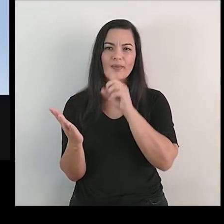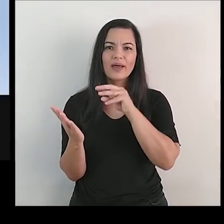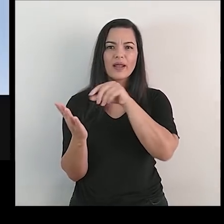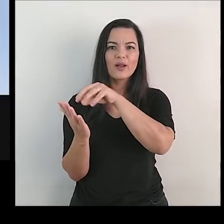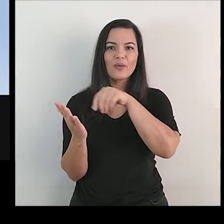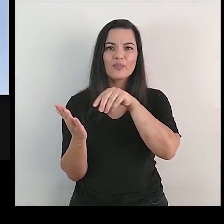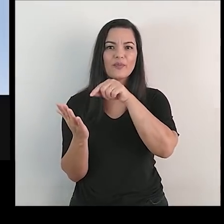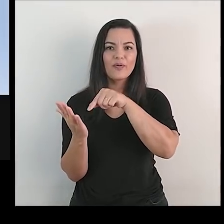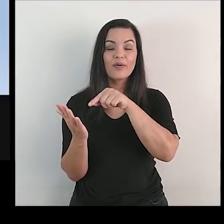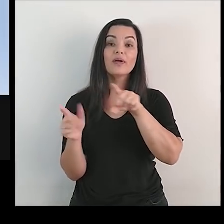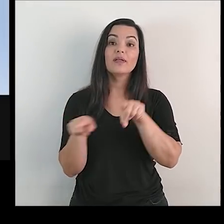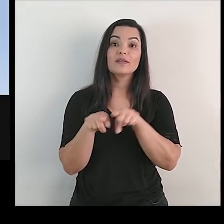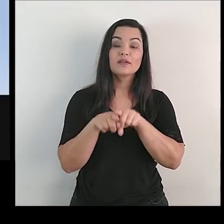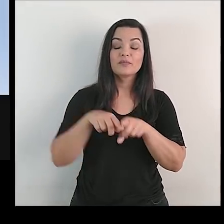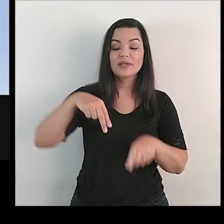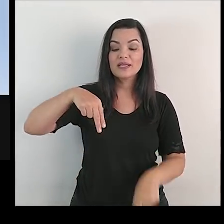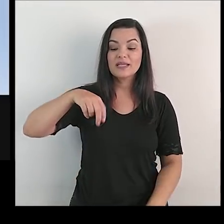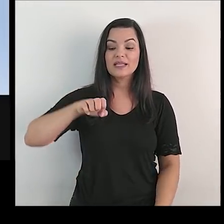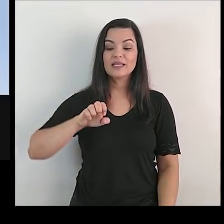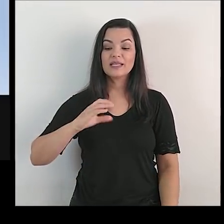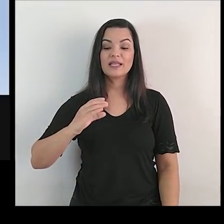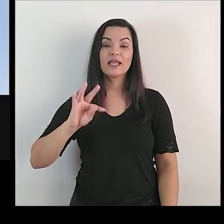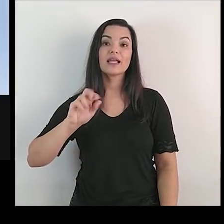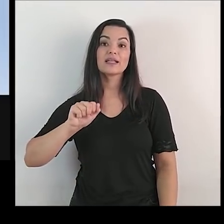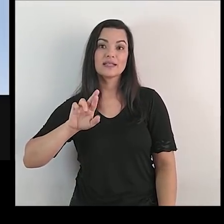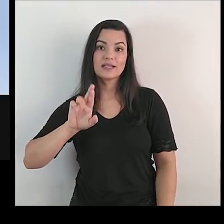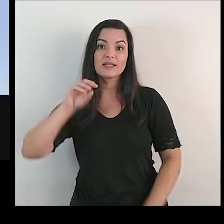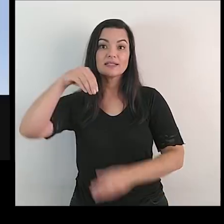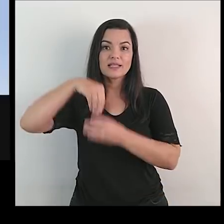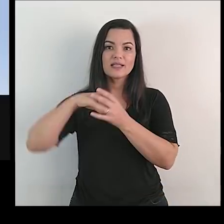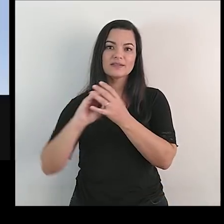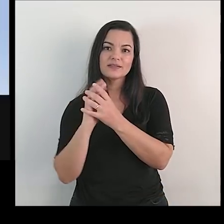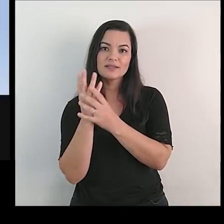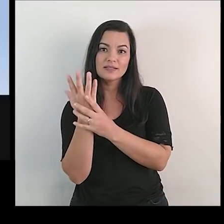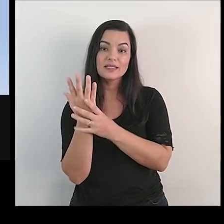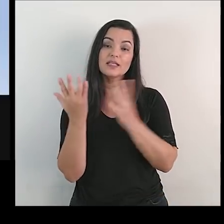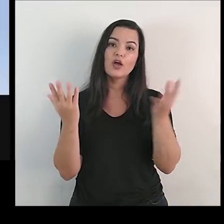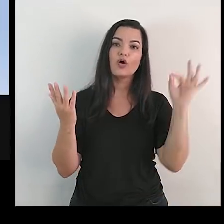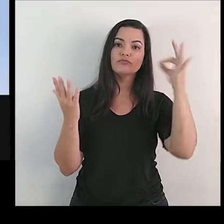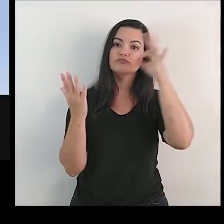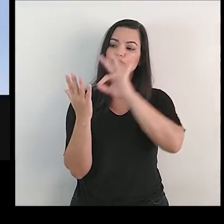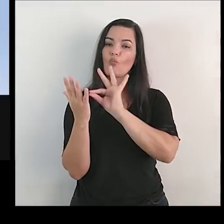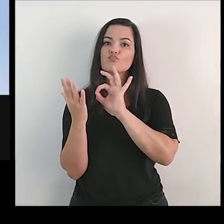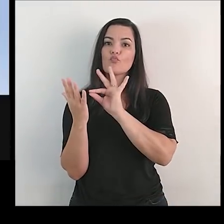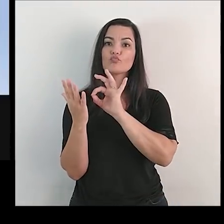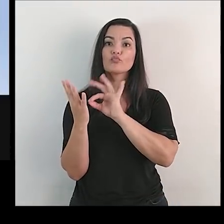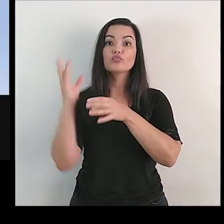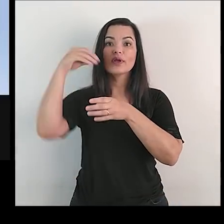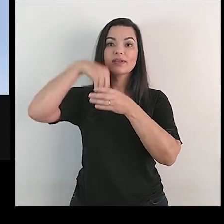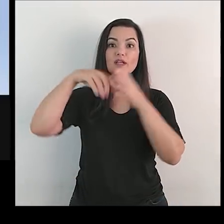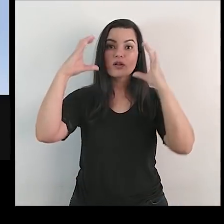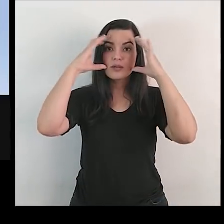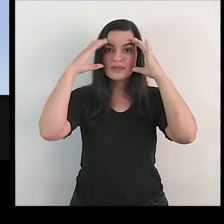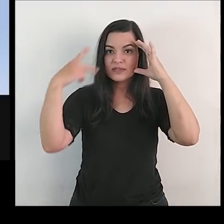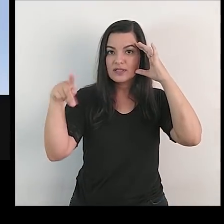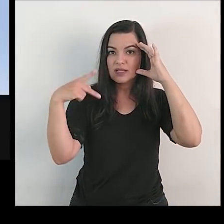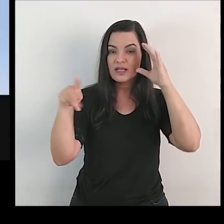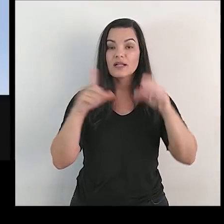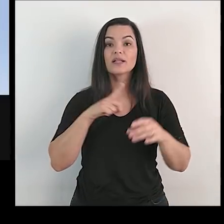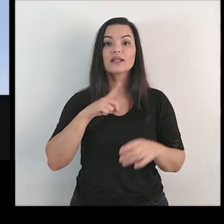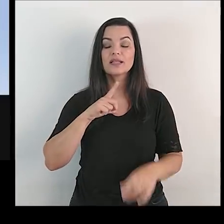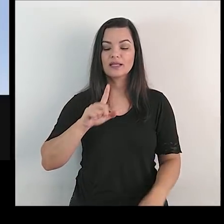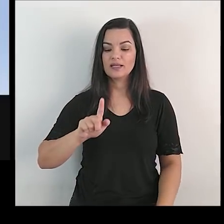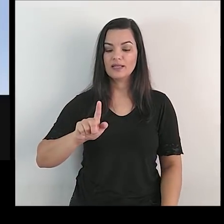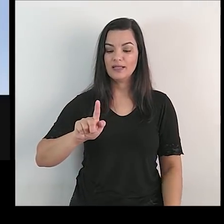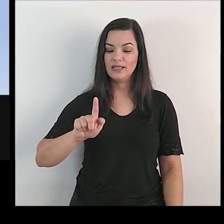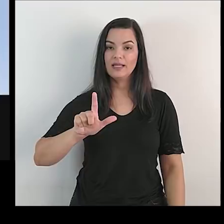plantas. Quando elas se alimentam dessas substâncias, elas têm lá na sua região da cabeça